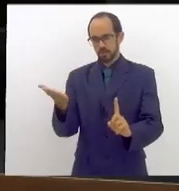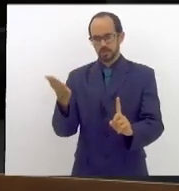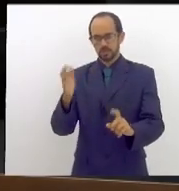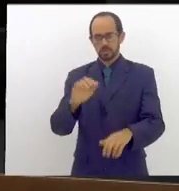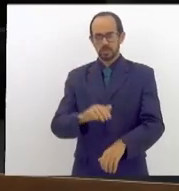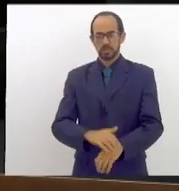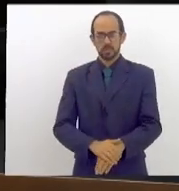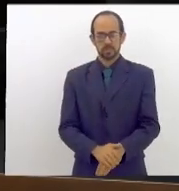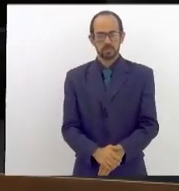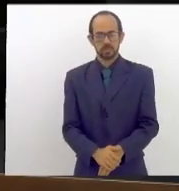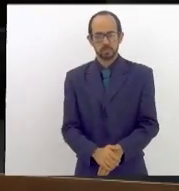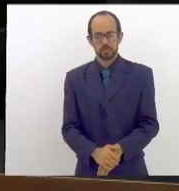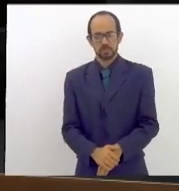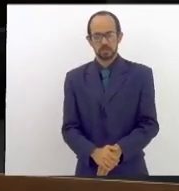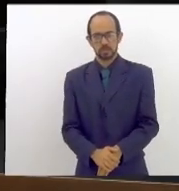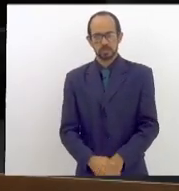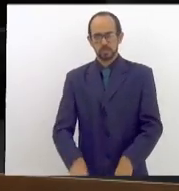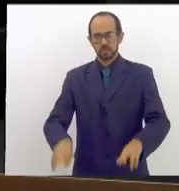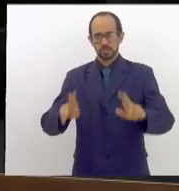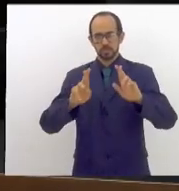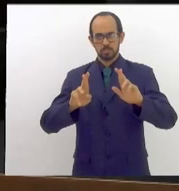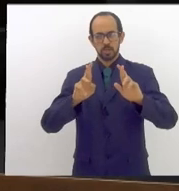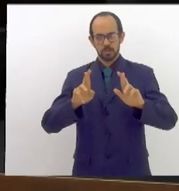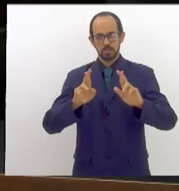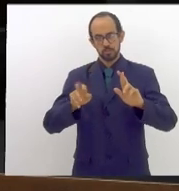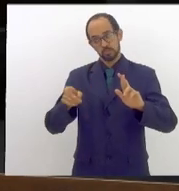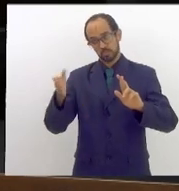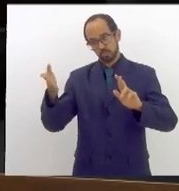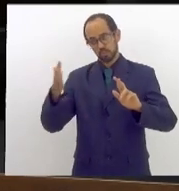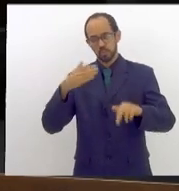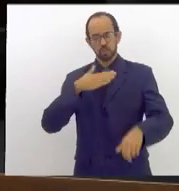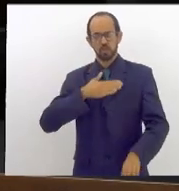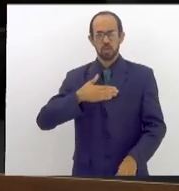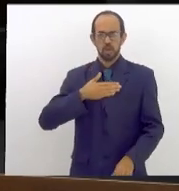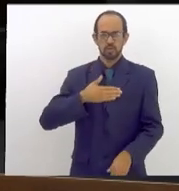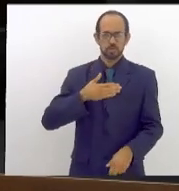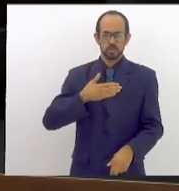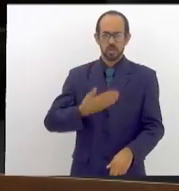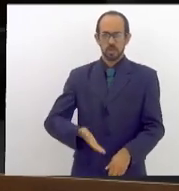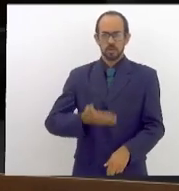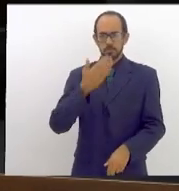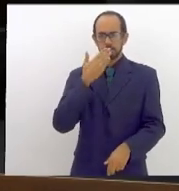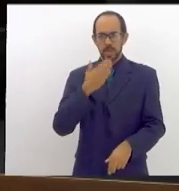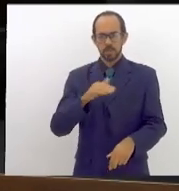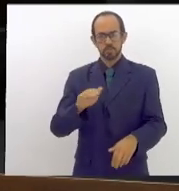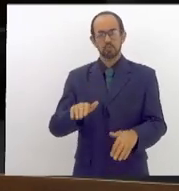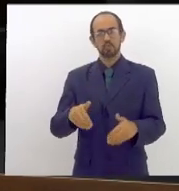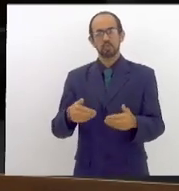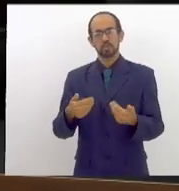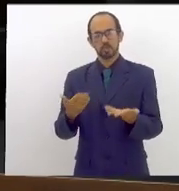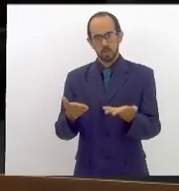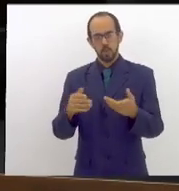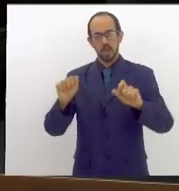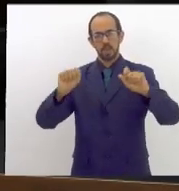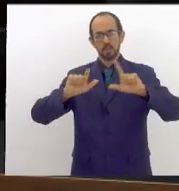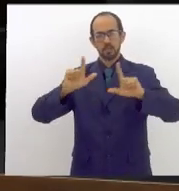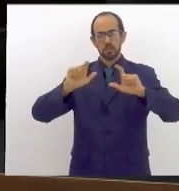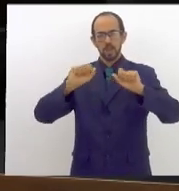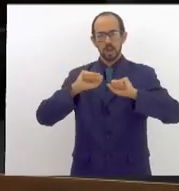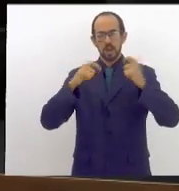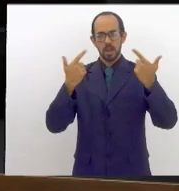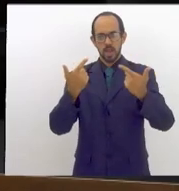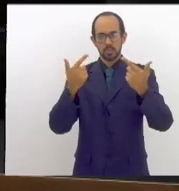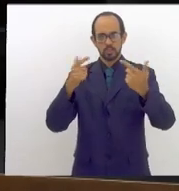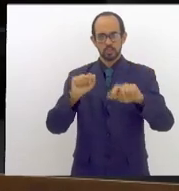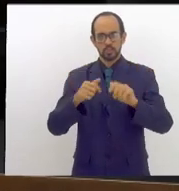excelência que Esperamos que goste então solicito pois a TV alerj que